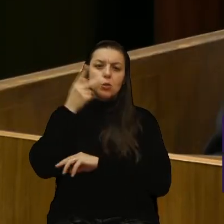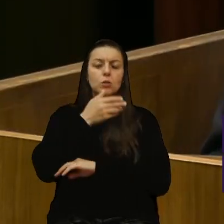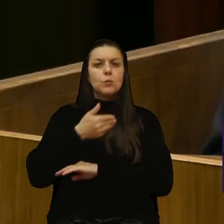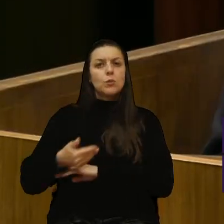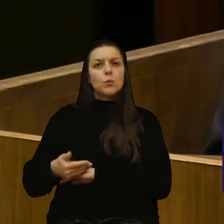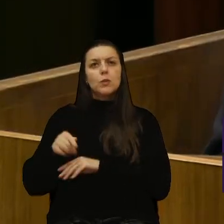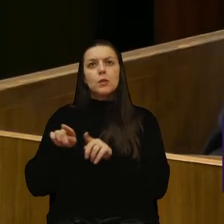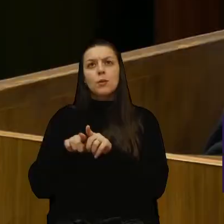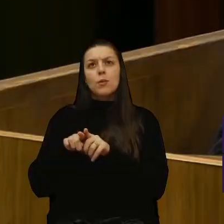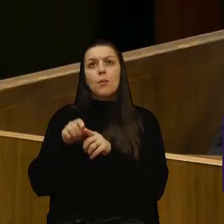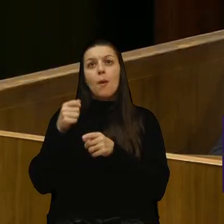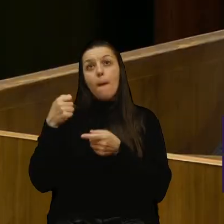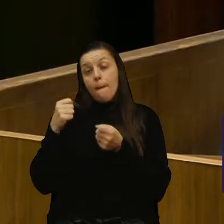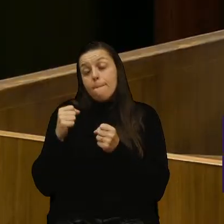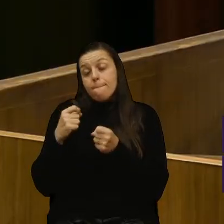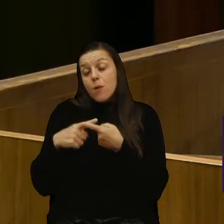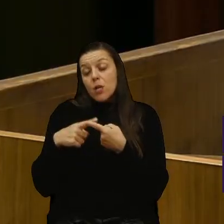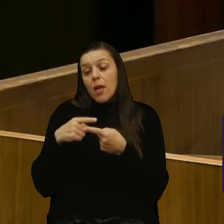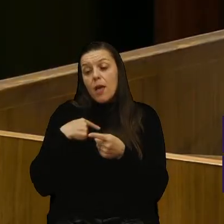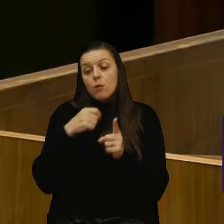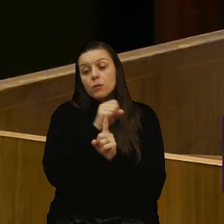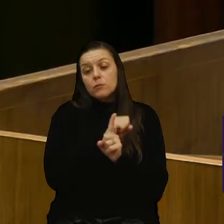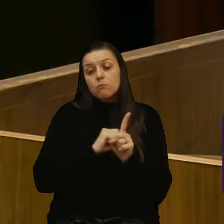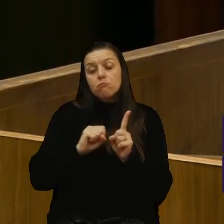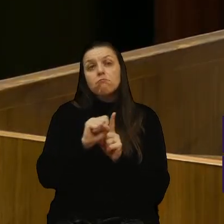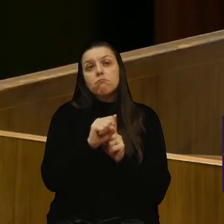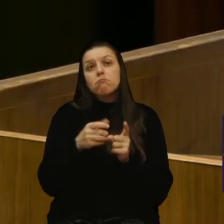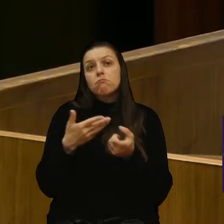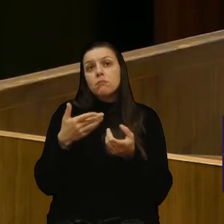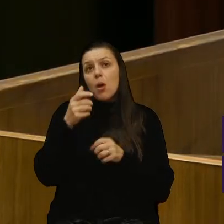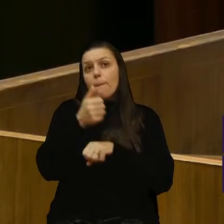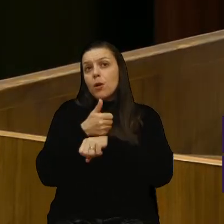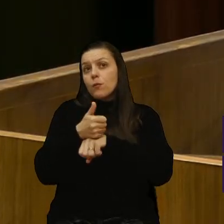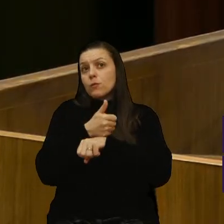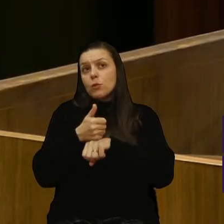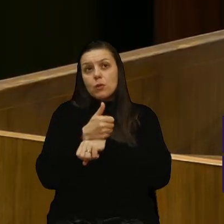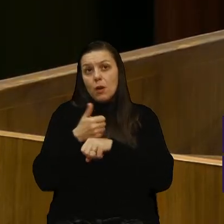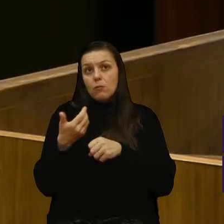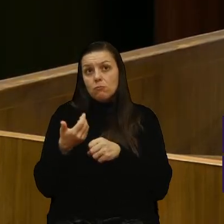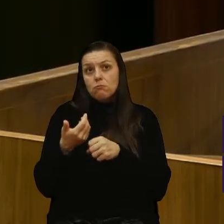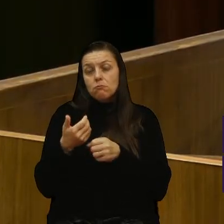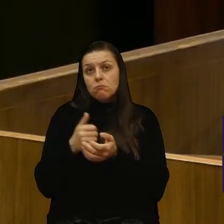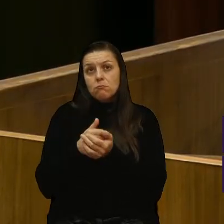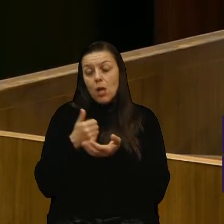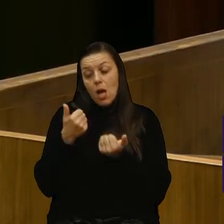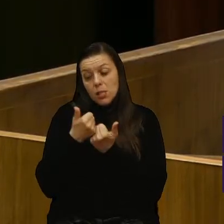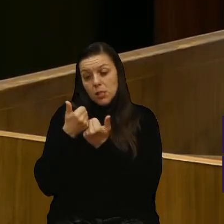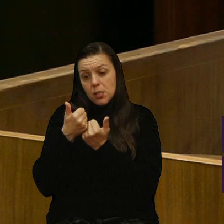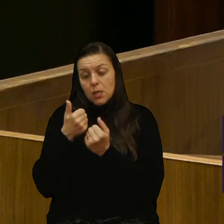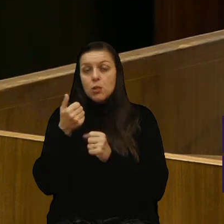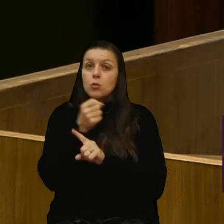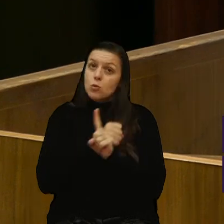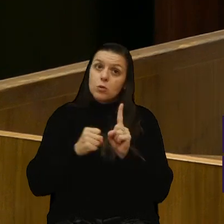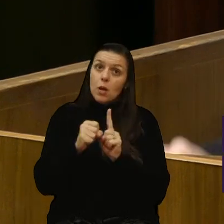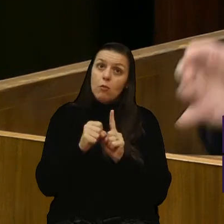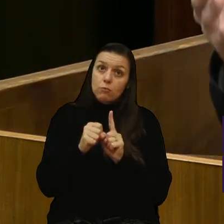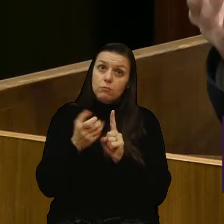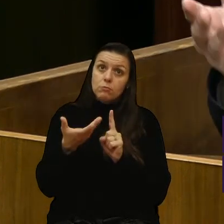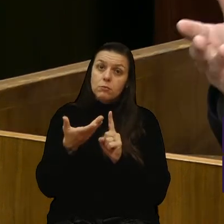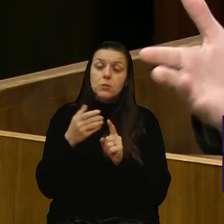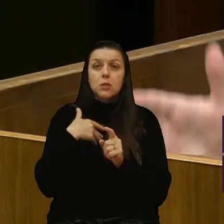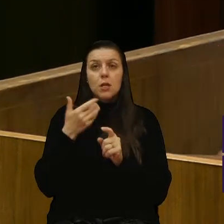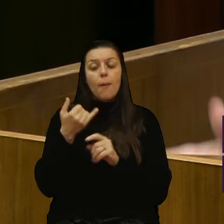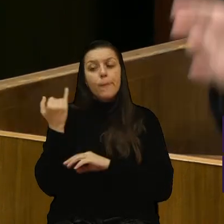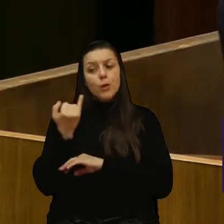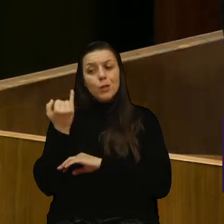porque eu sou assistente social e é porque eu fui formada por essas professoras, né? Então, vejam o papel importante que nós temos, né? E aqui